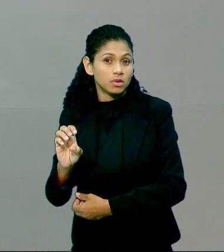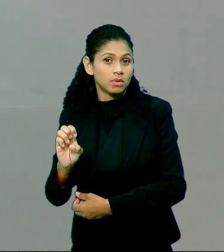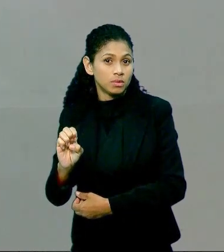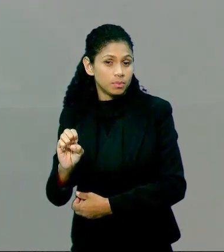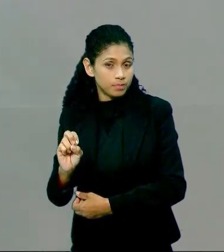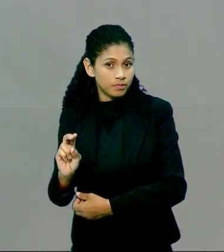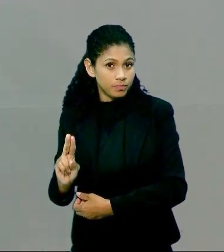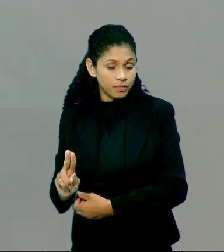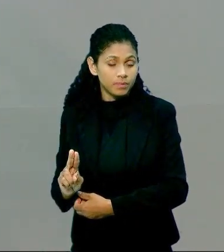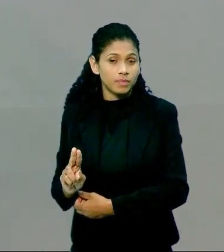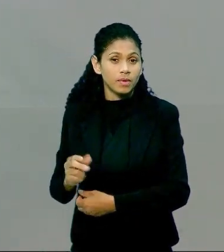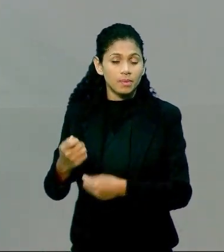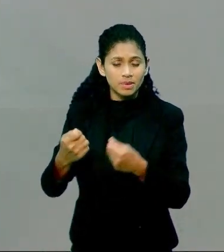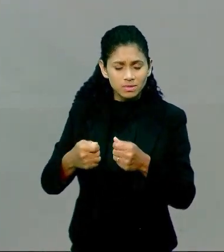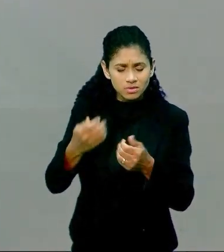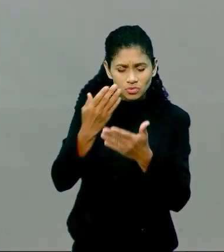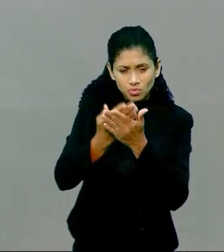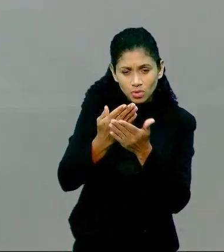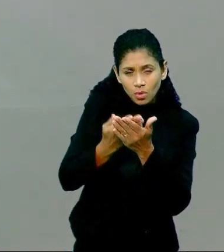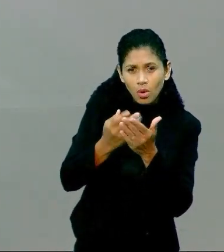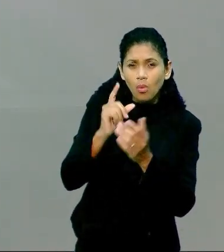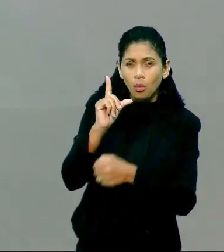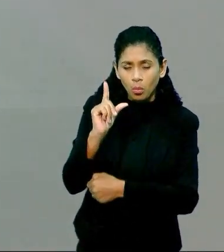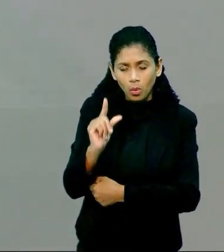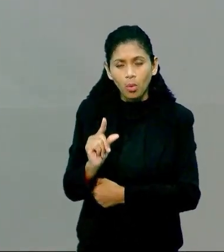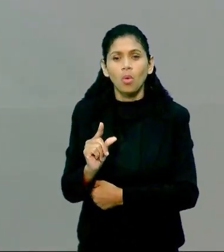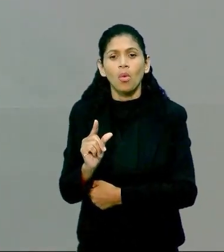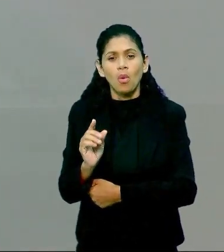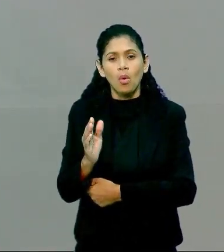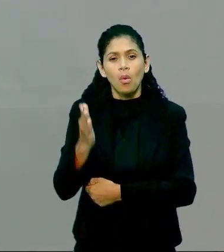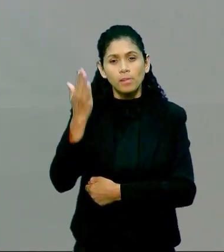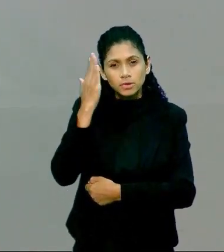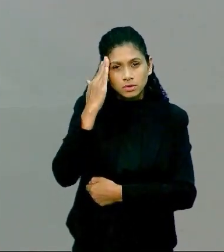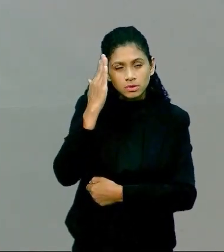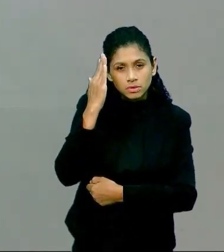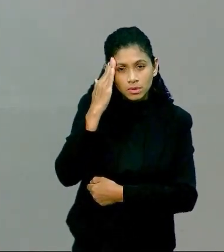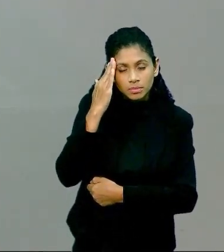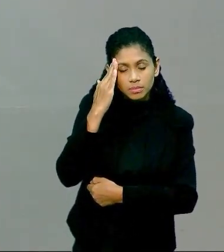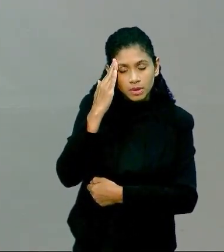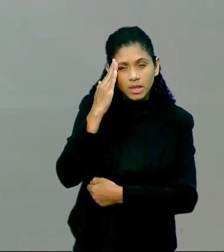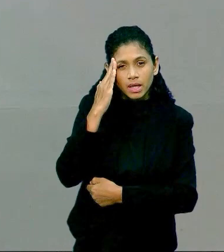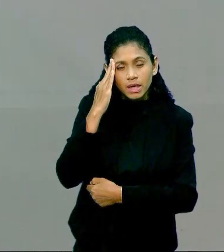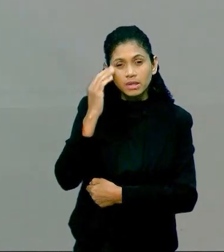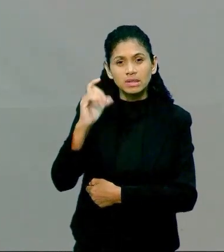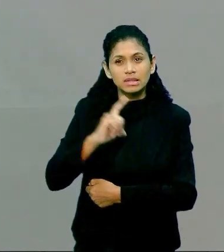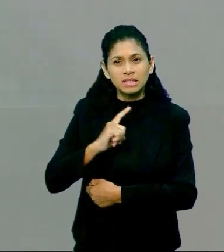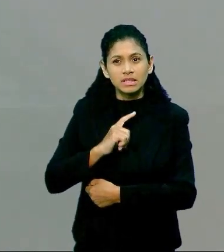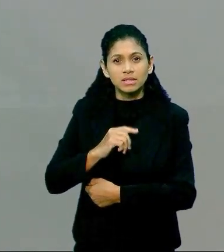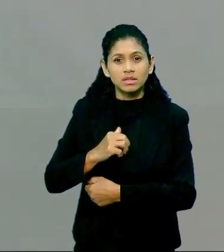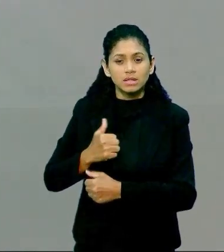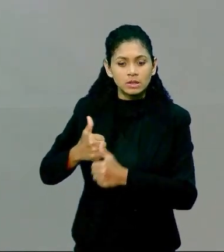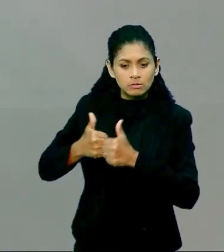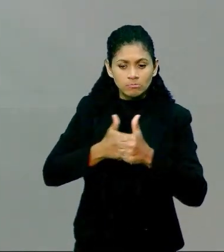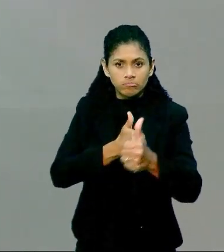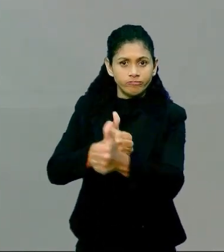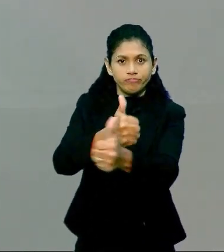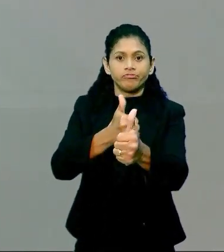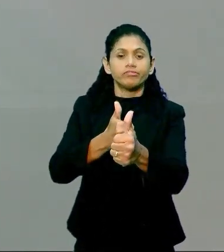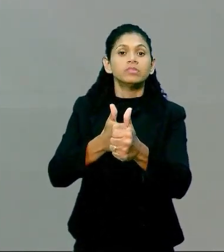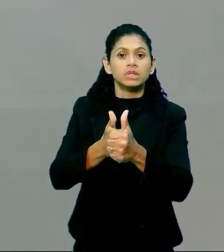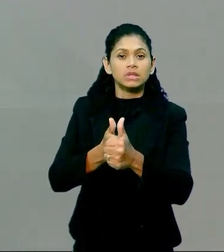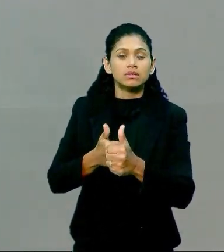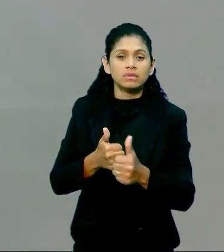segmento religioso, que boa parte dos judeus aí, eles sofreram perseguição durante a Inquisição da Igreja Católica, no século XV, século